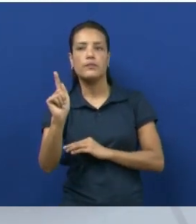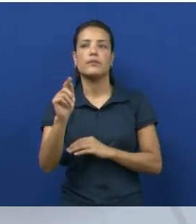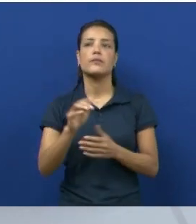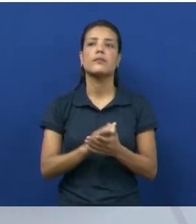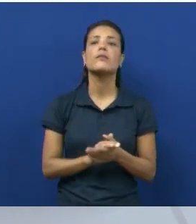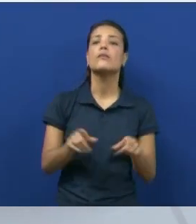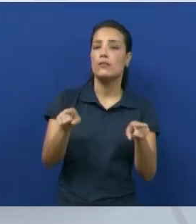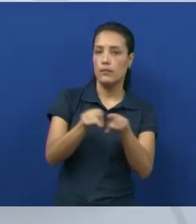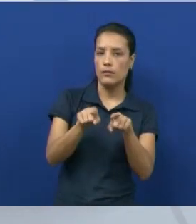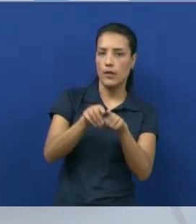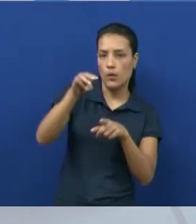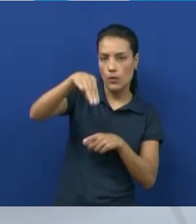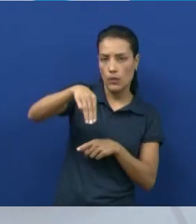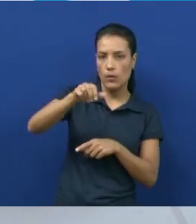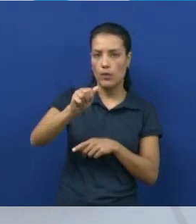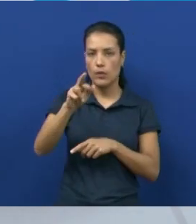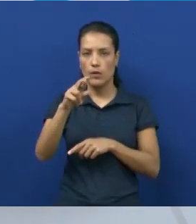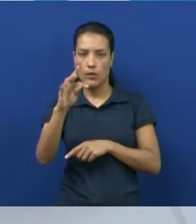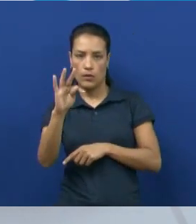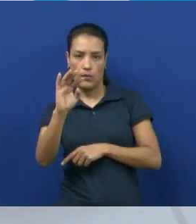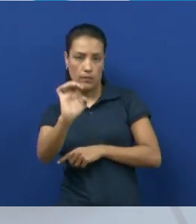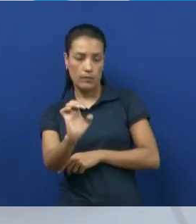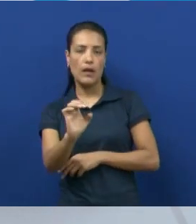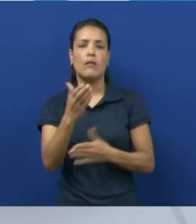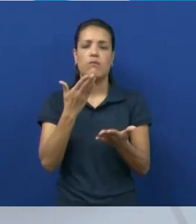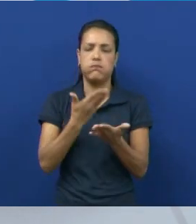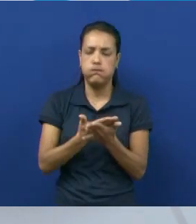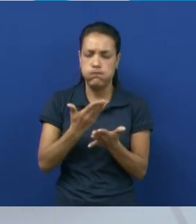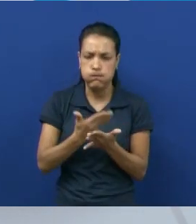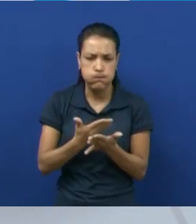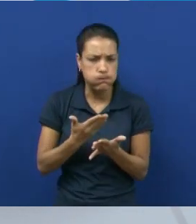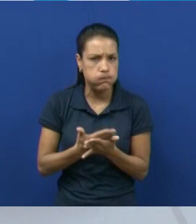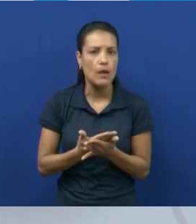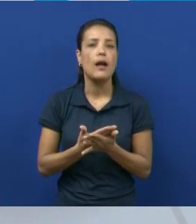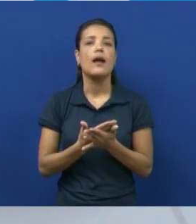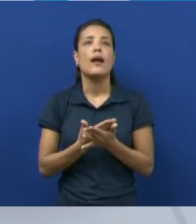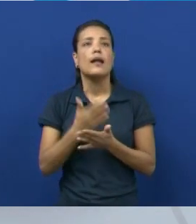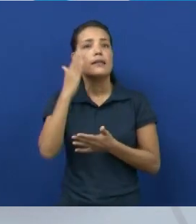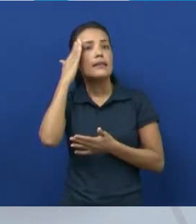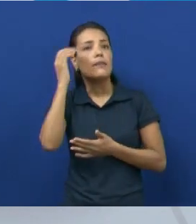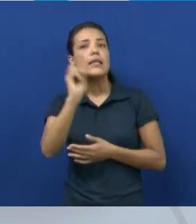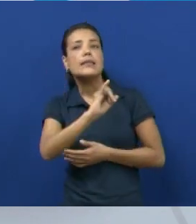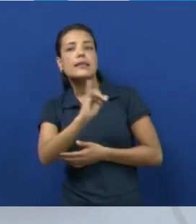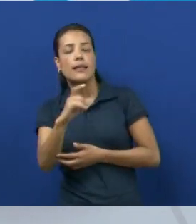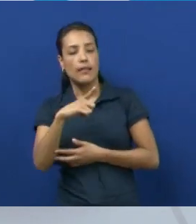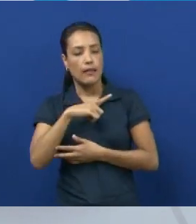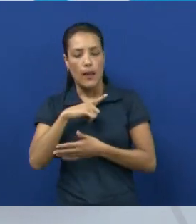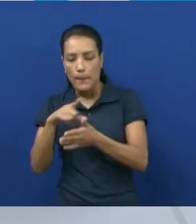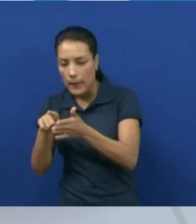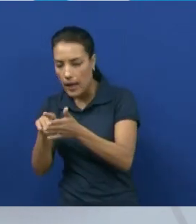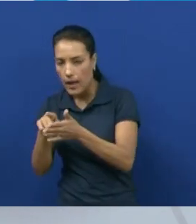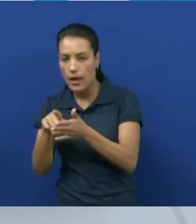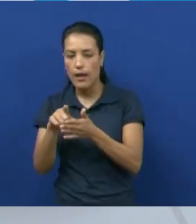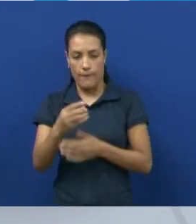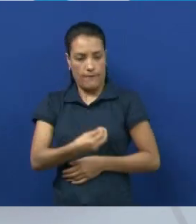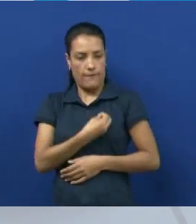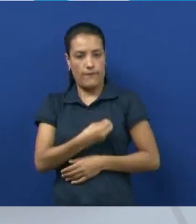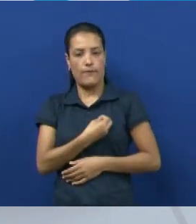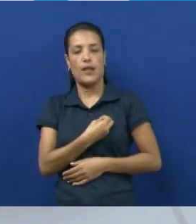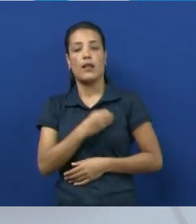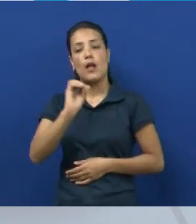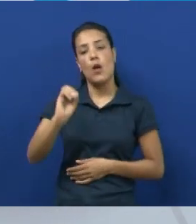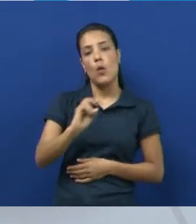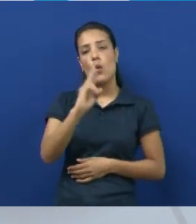bastante estudado, que até hoje há muitas pesquisas para saber se existe ou não a possibilidade de vida em Marte.